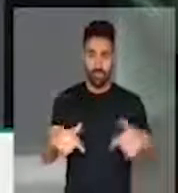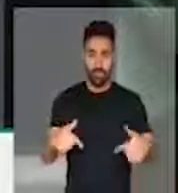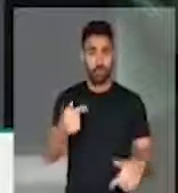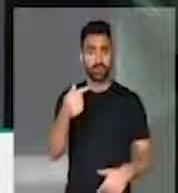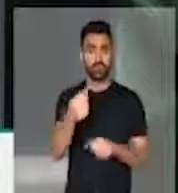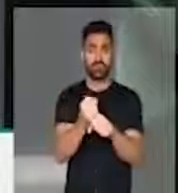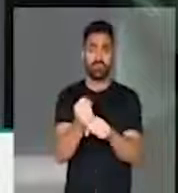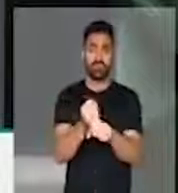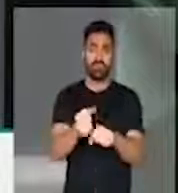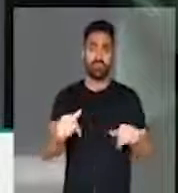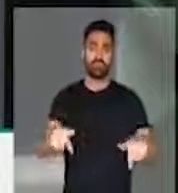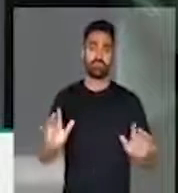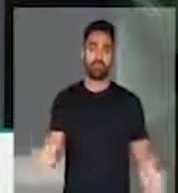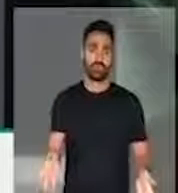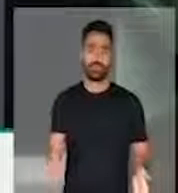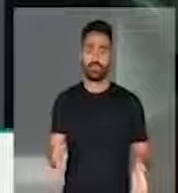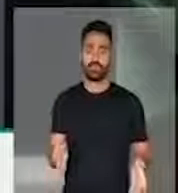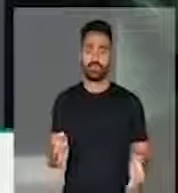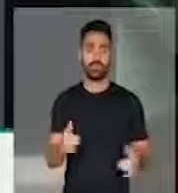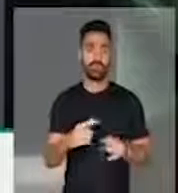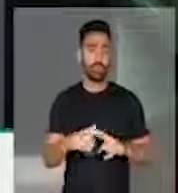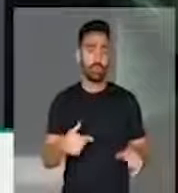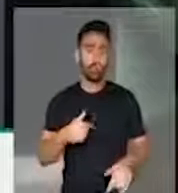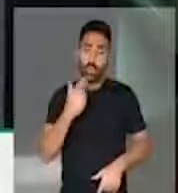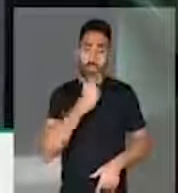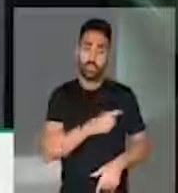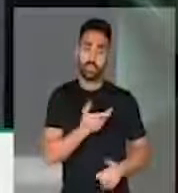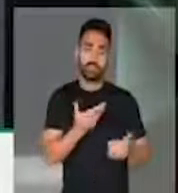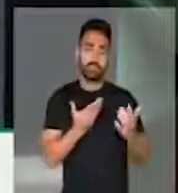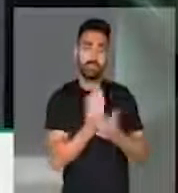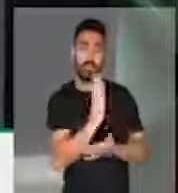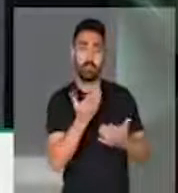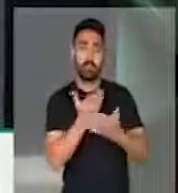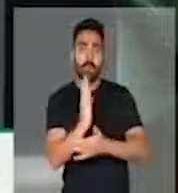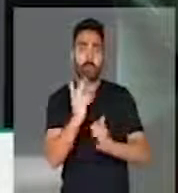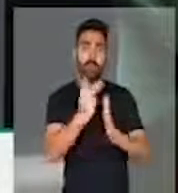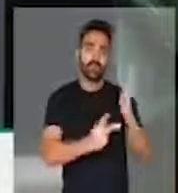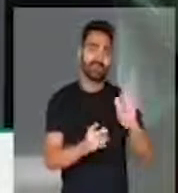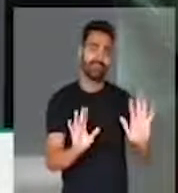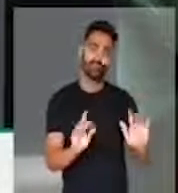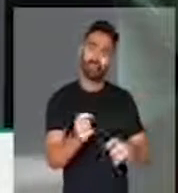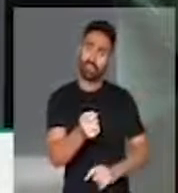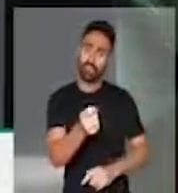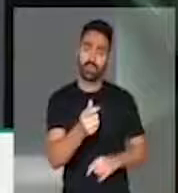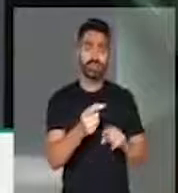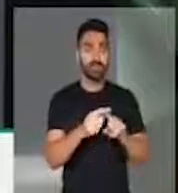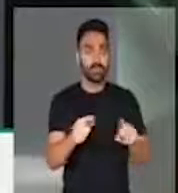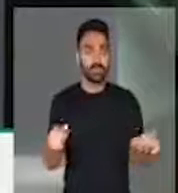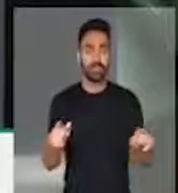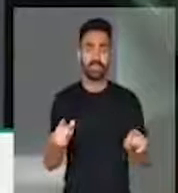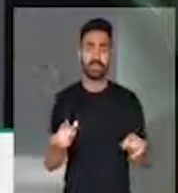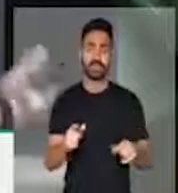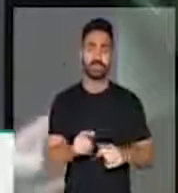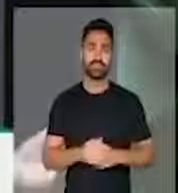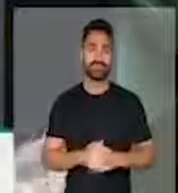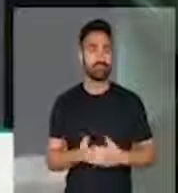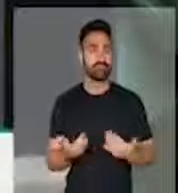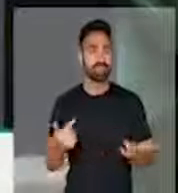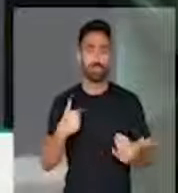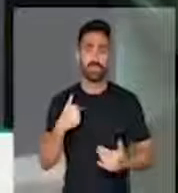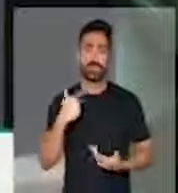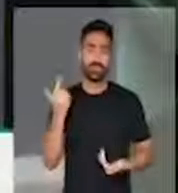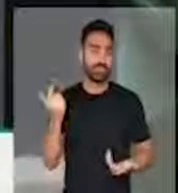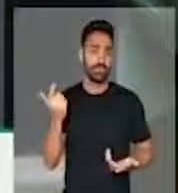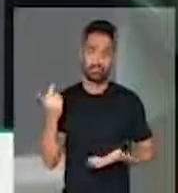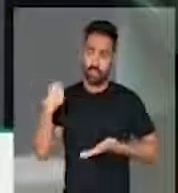política. Não fiz muita coisa, mas pelo menos fiz o que sou